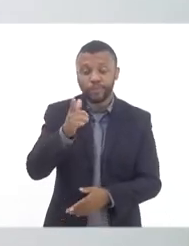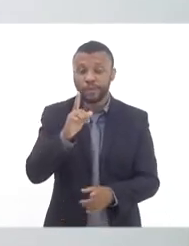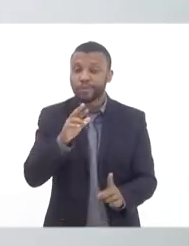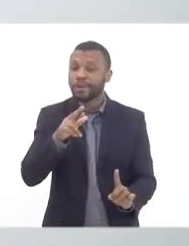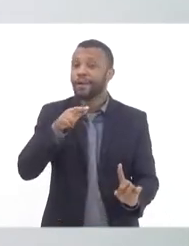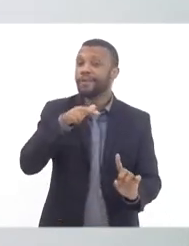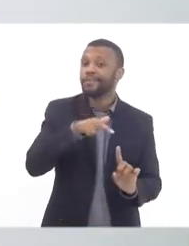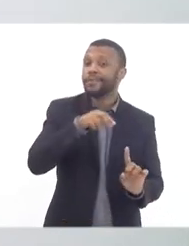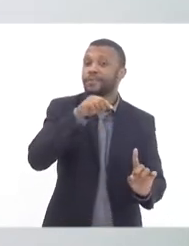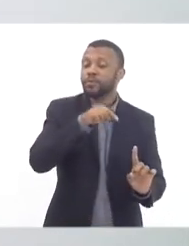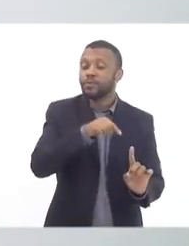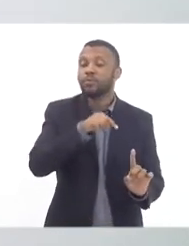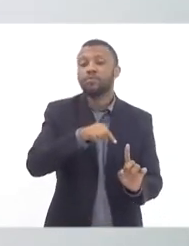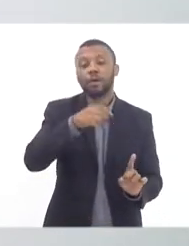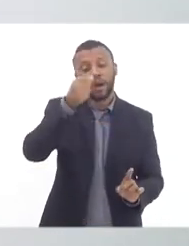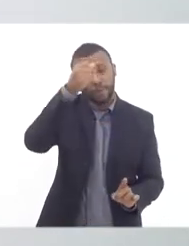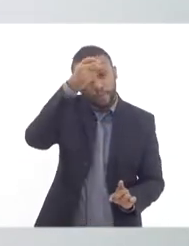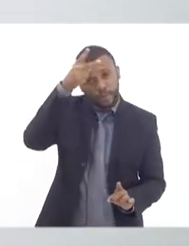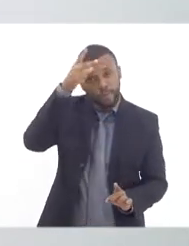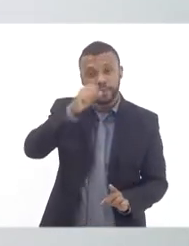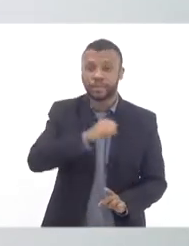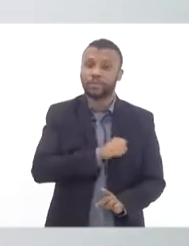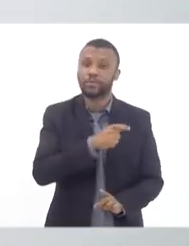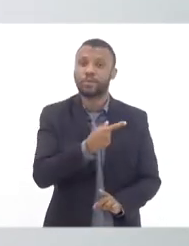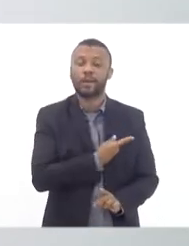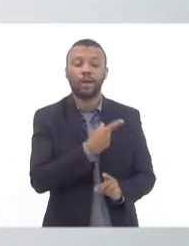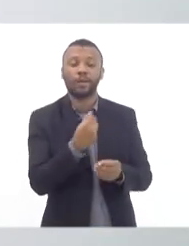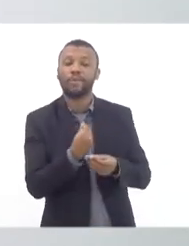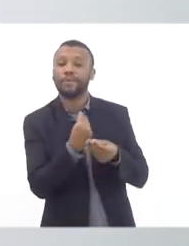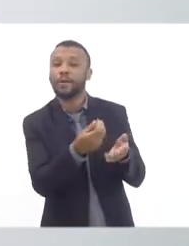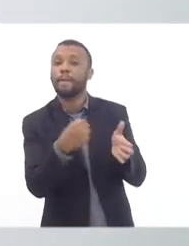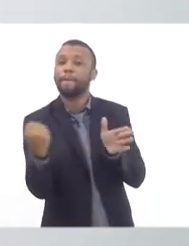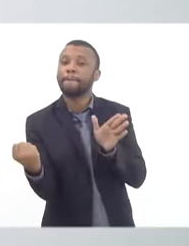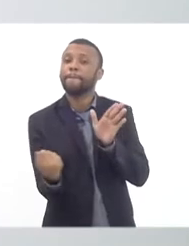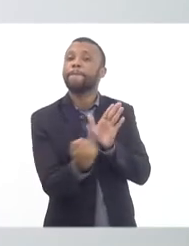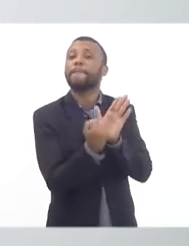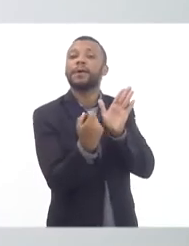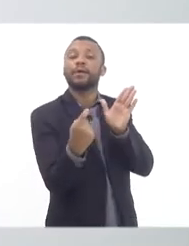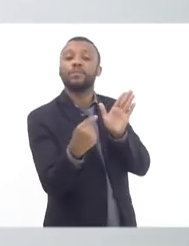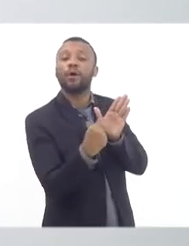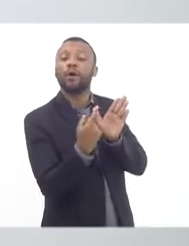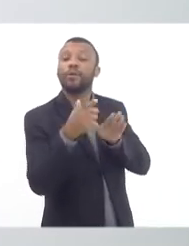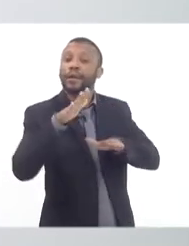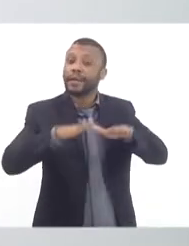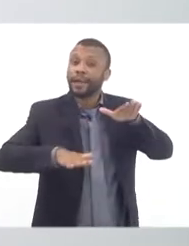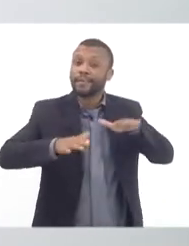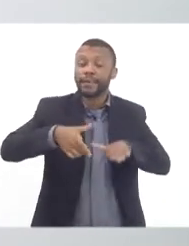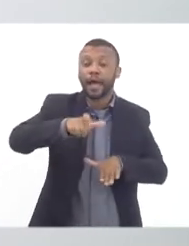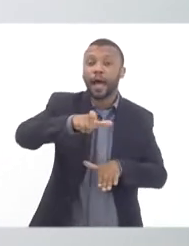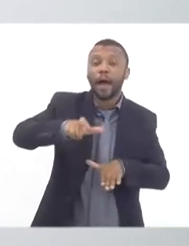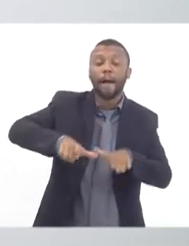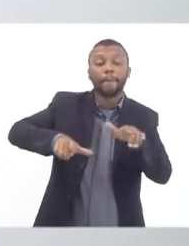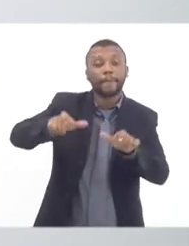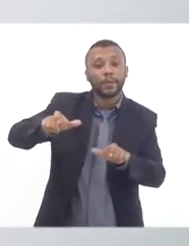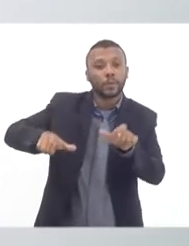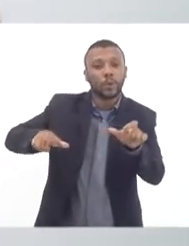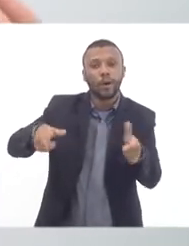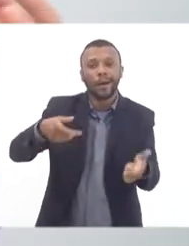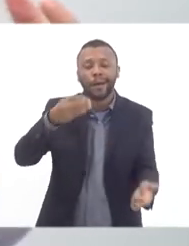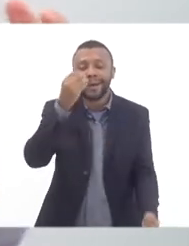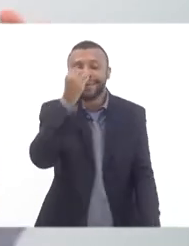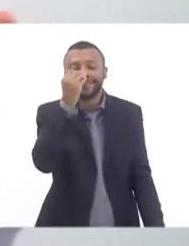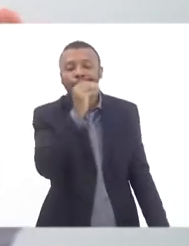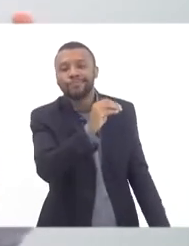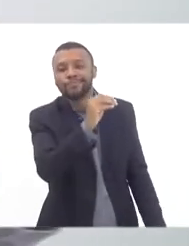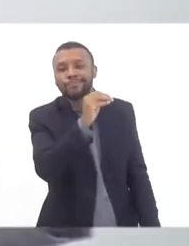Gonçalo, um patrimônio que às vezes as pessoas não têm